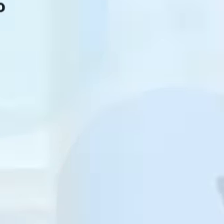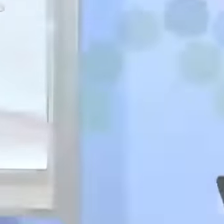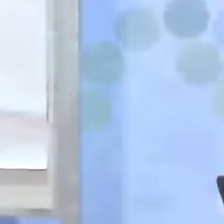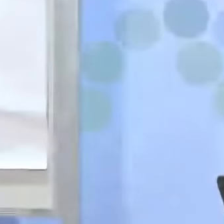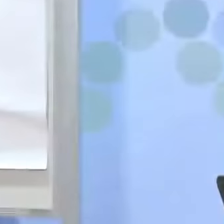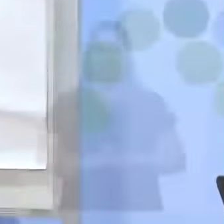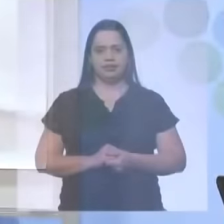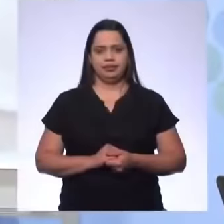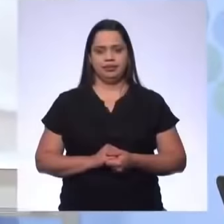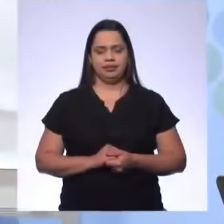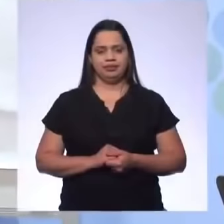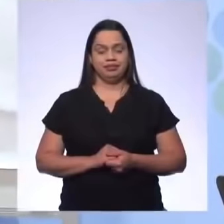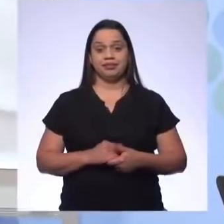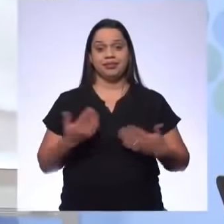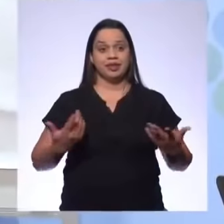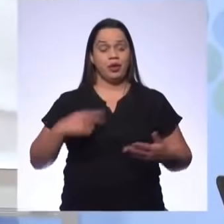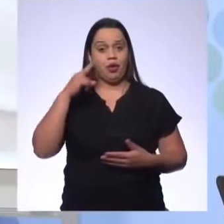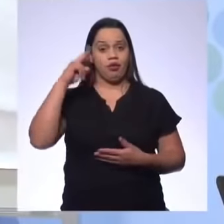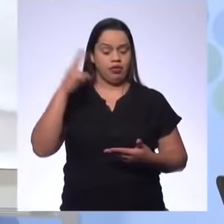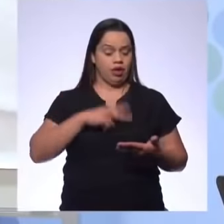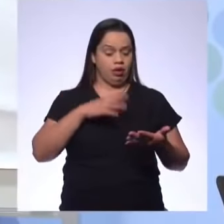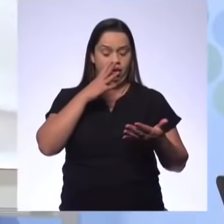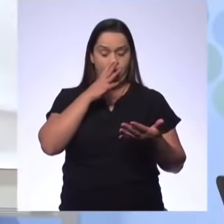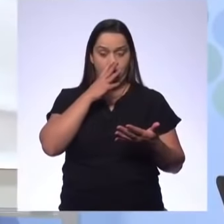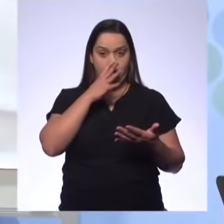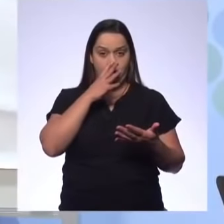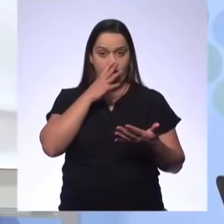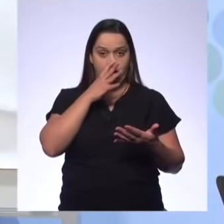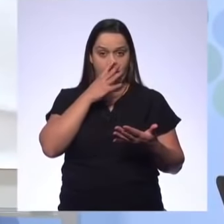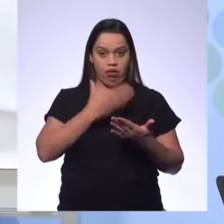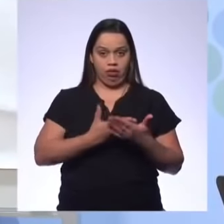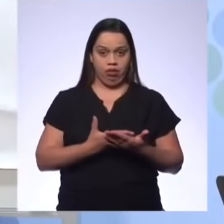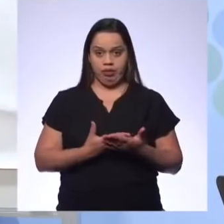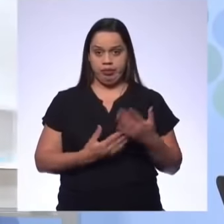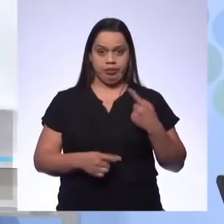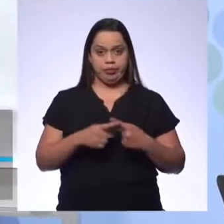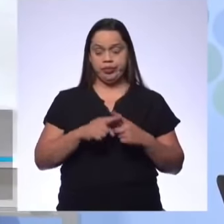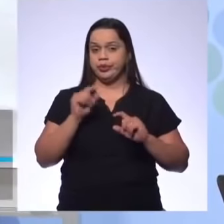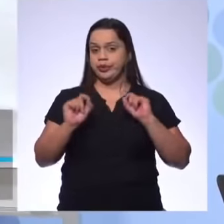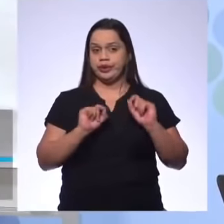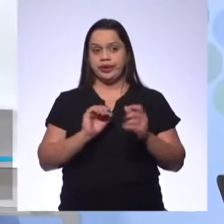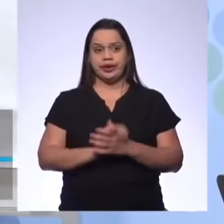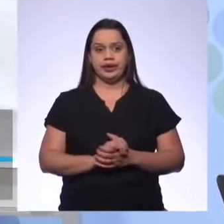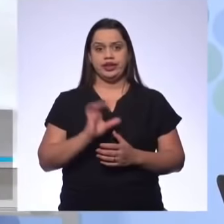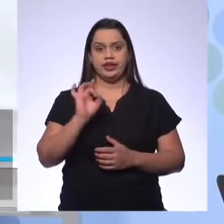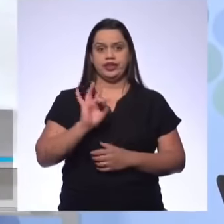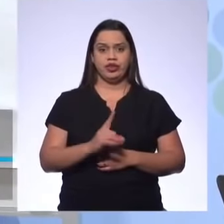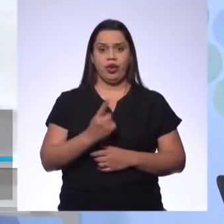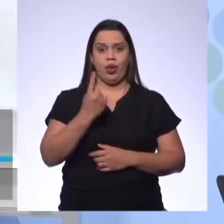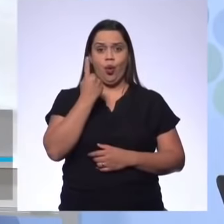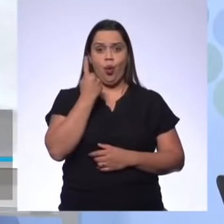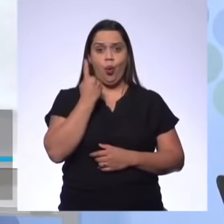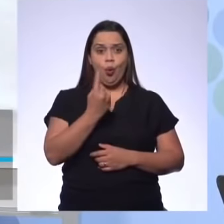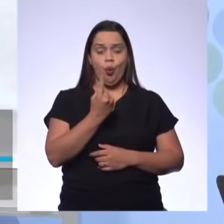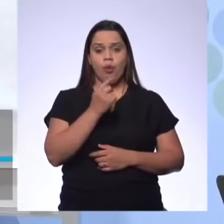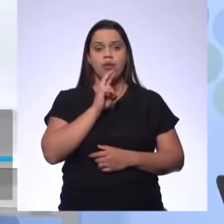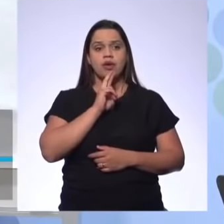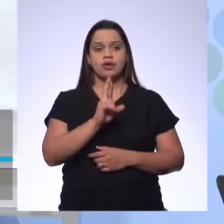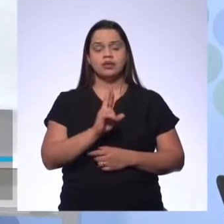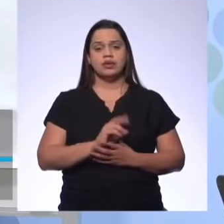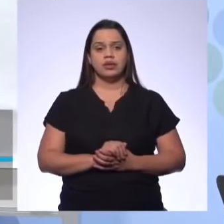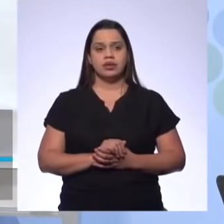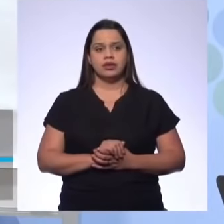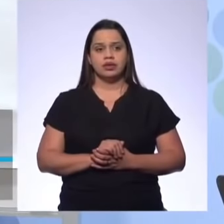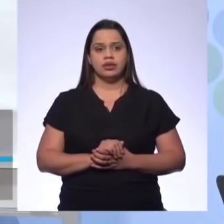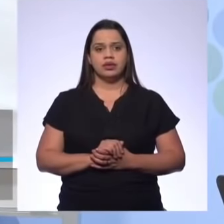e eu fiquei chocada AD Uai só apareceu uma resposta que noventa